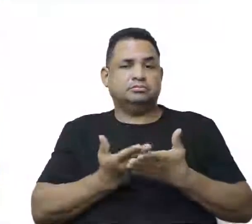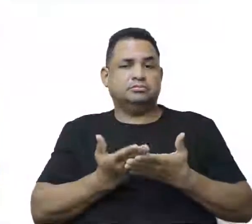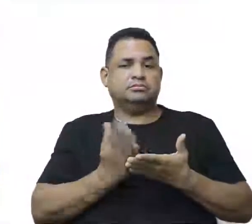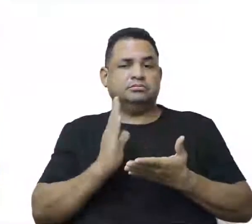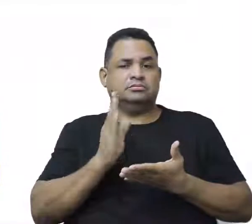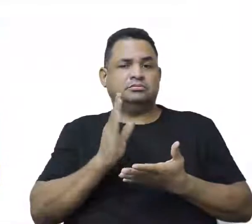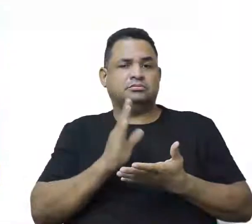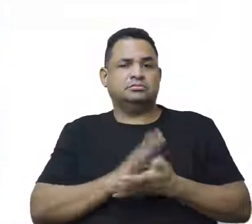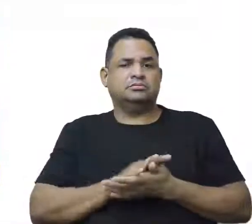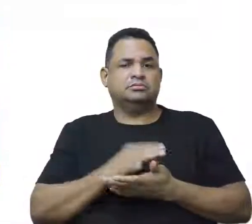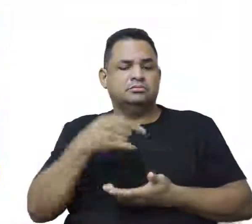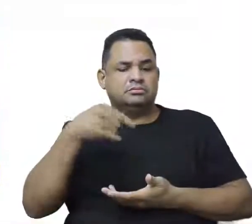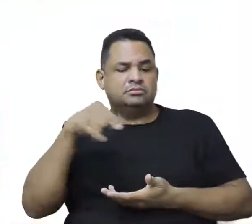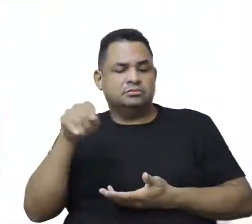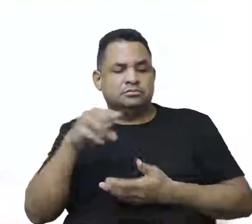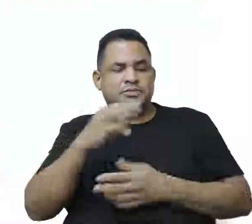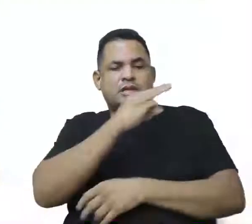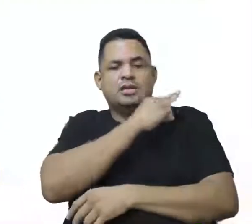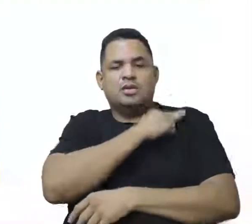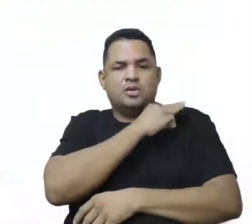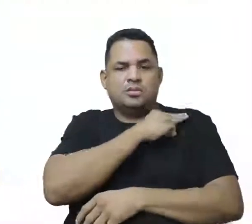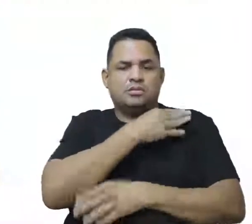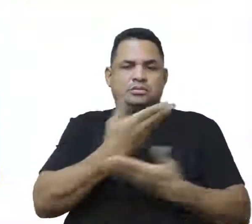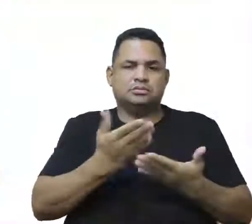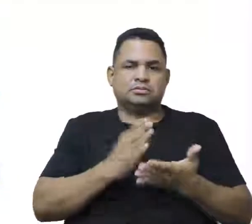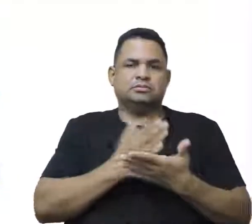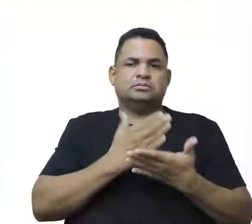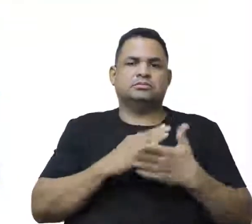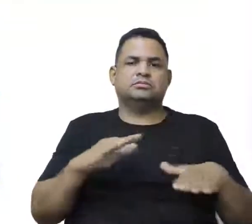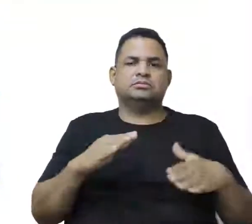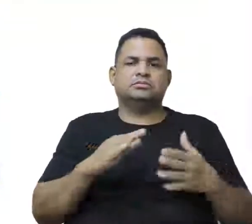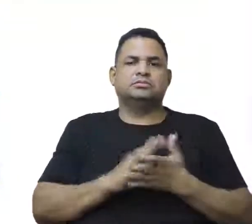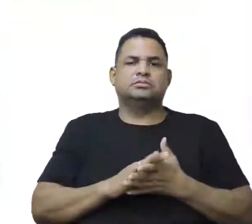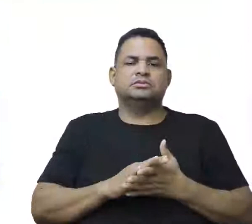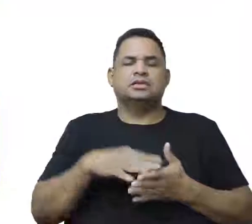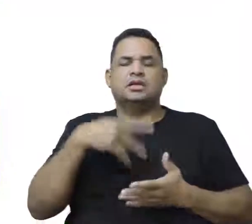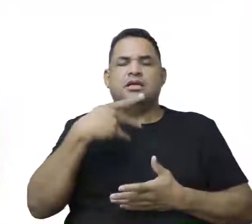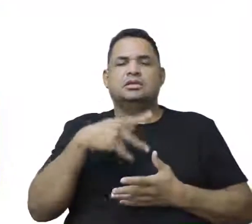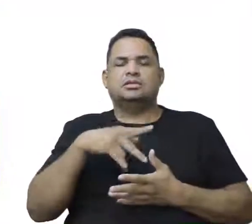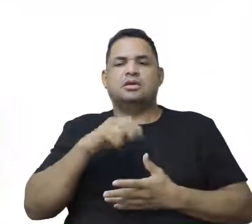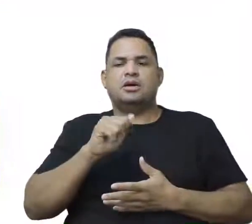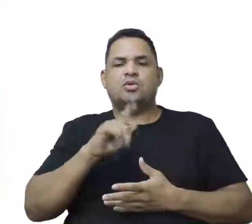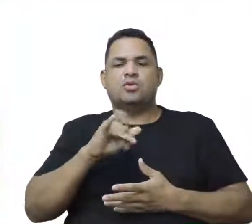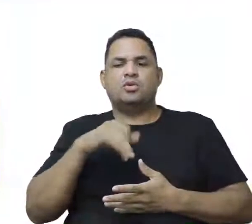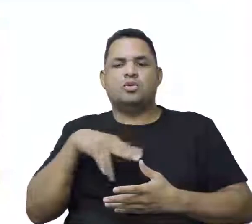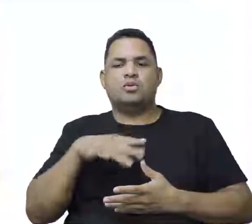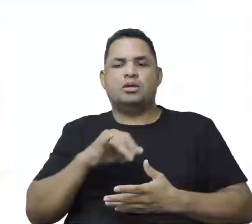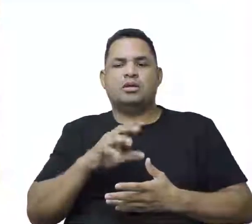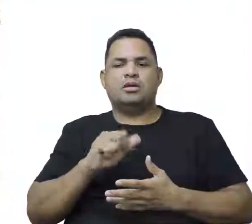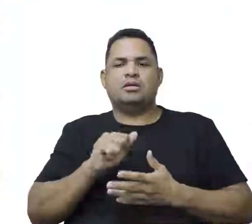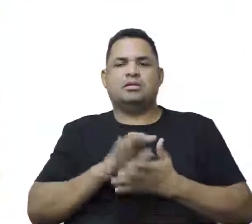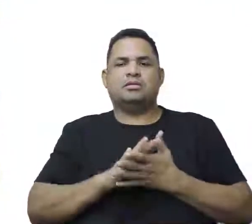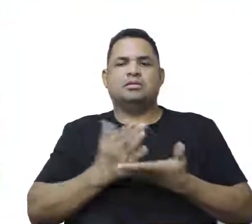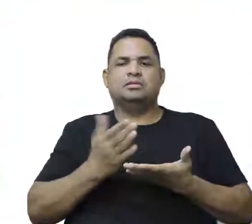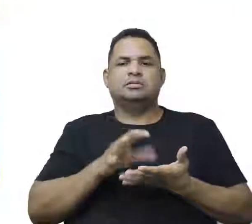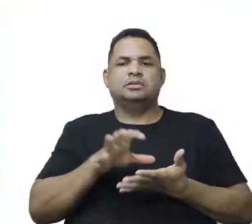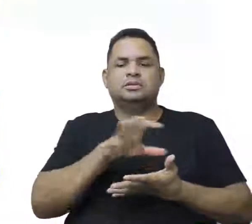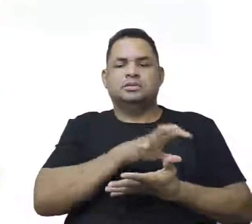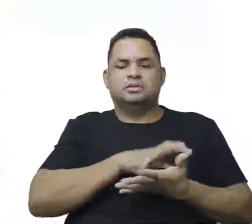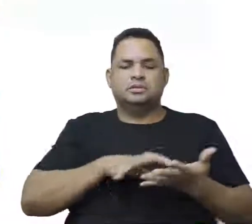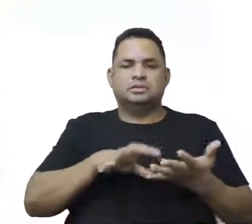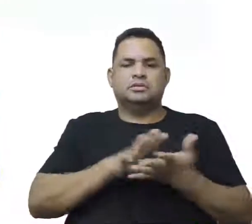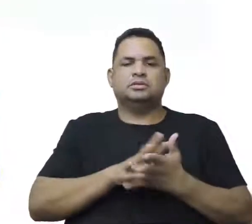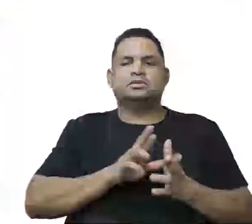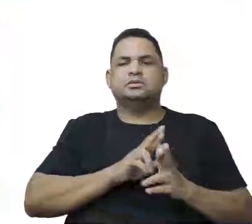estiver já saindo, né, do ensino médio, né? Fala-se muito de autonomia, né? Fala aí de manifestações aí de